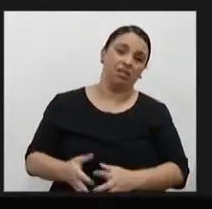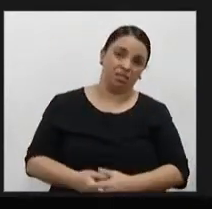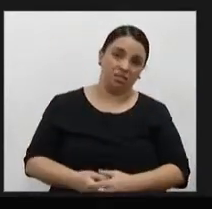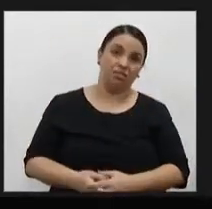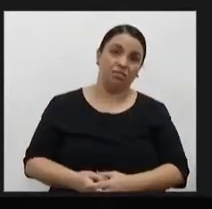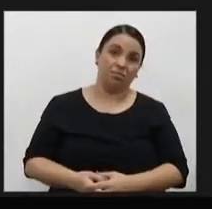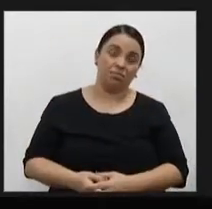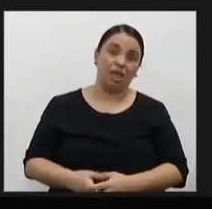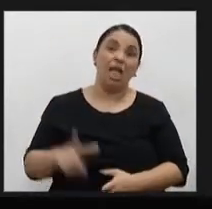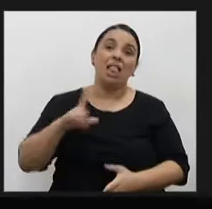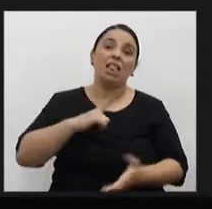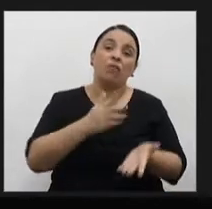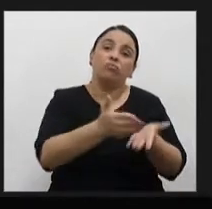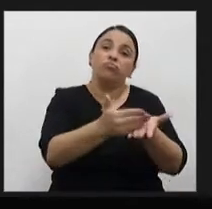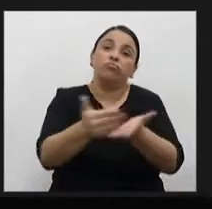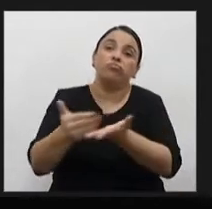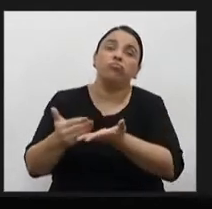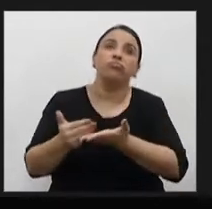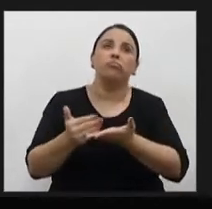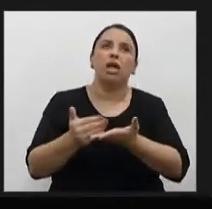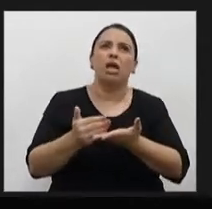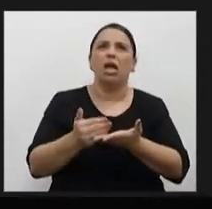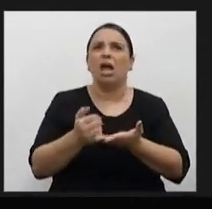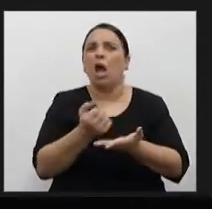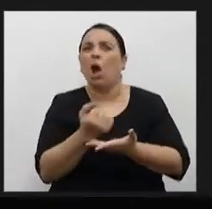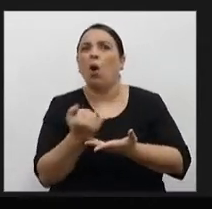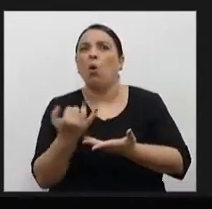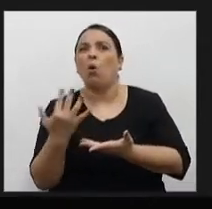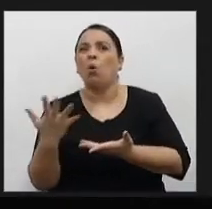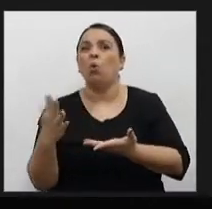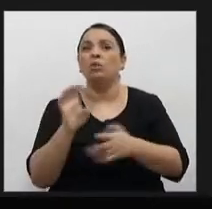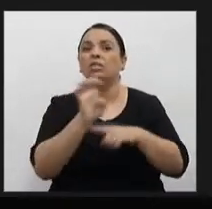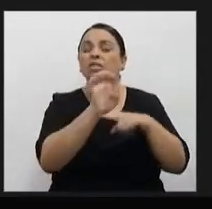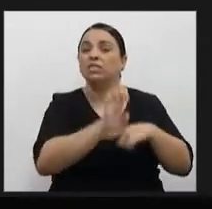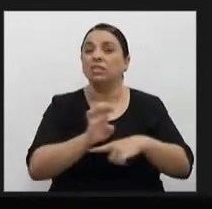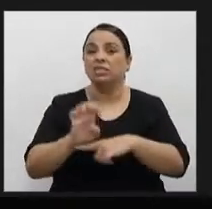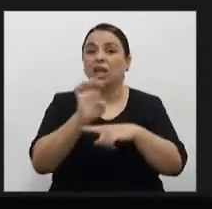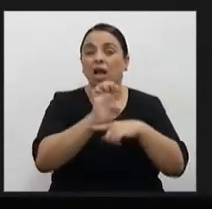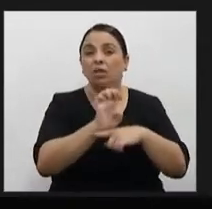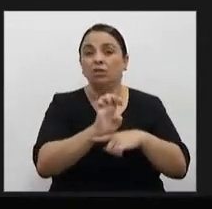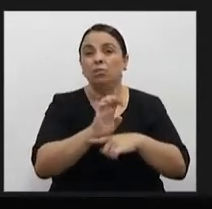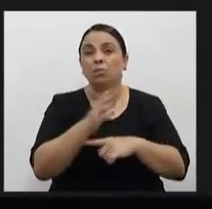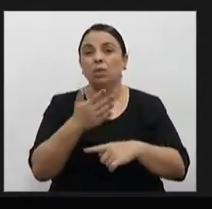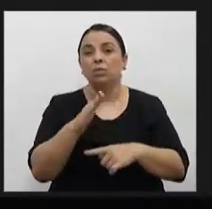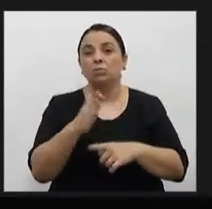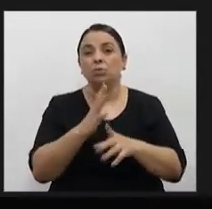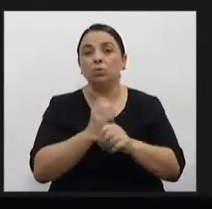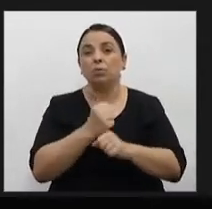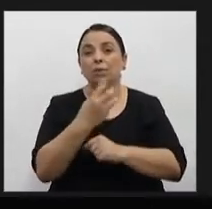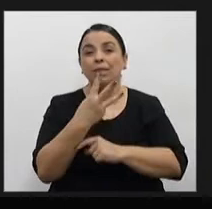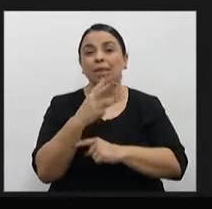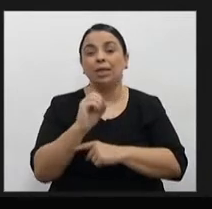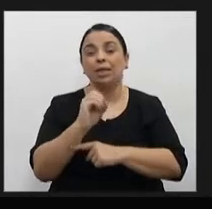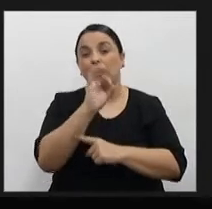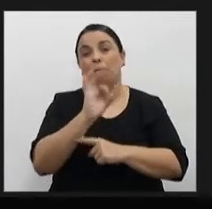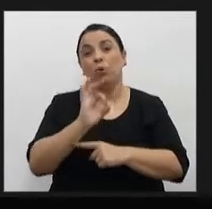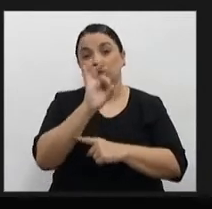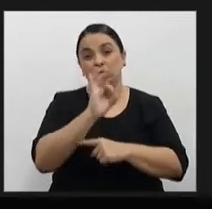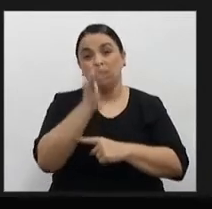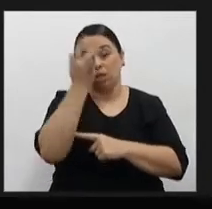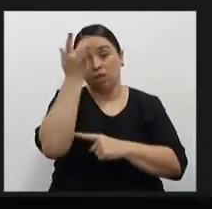estados, diga-se de passagem, já passaram de 30% das pessoas que